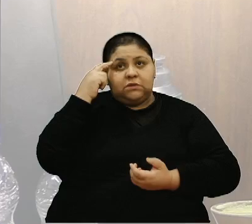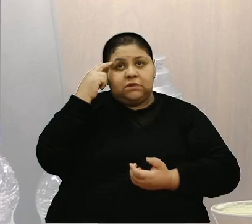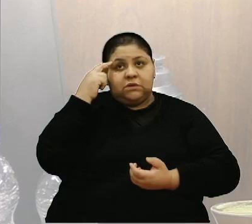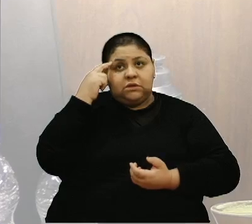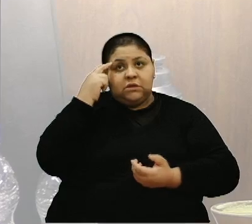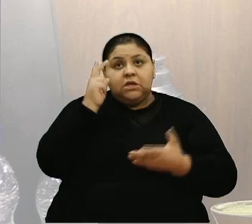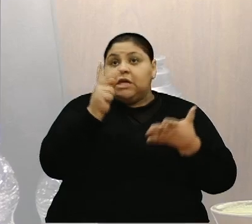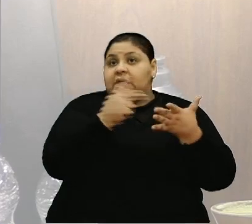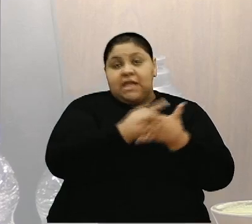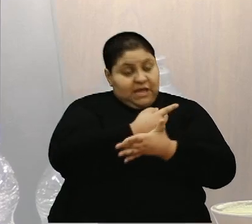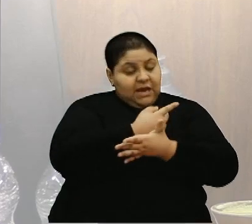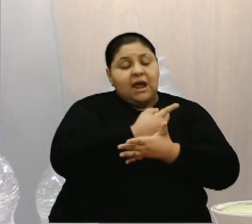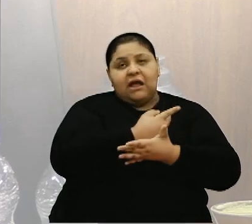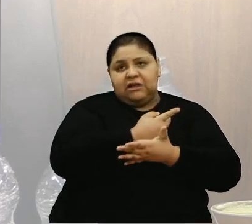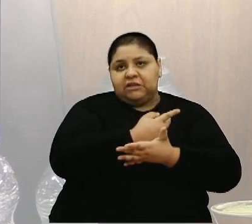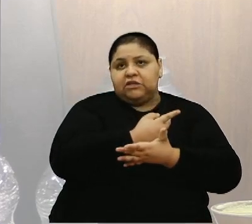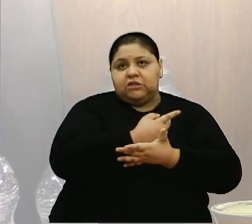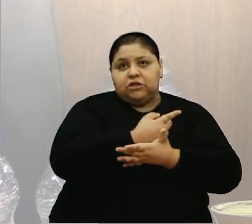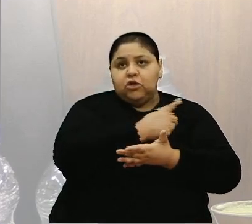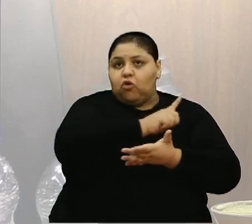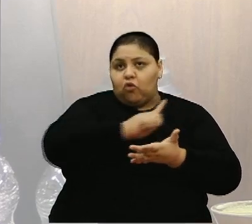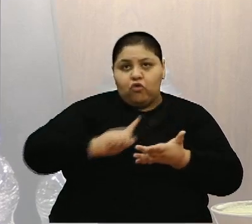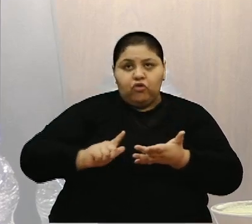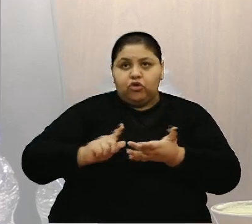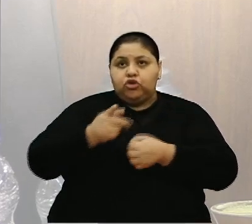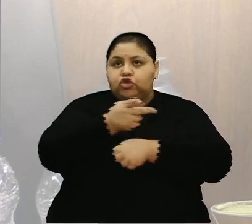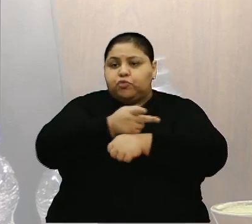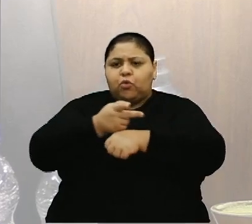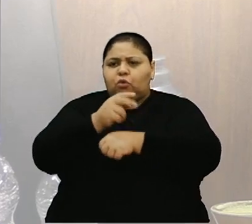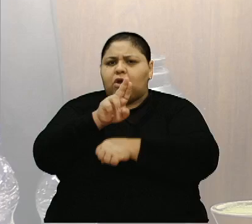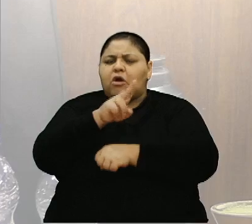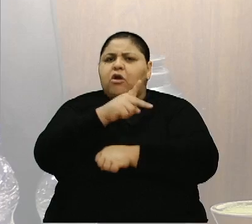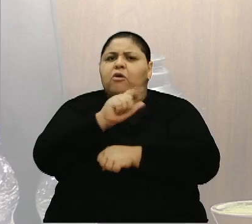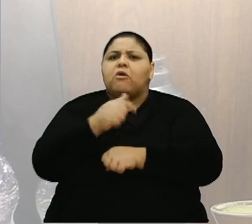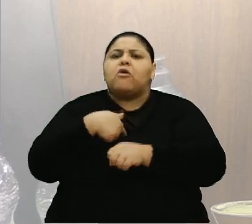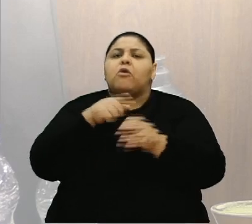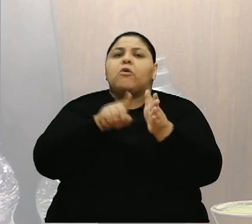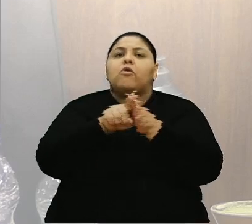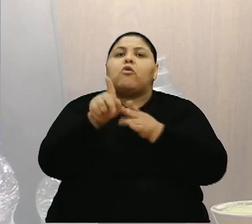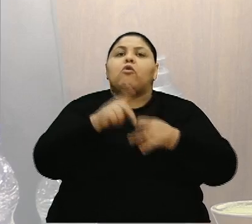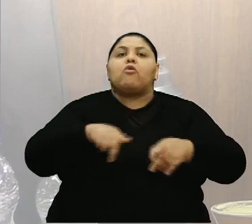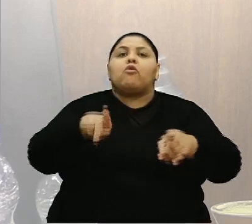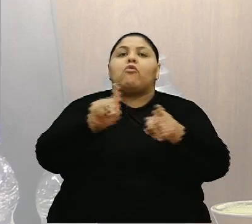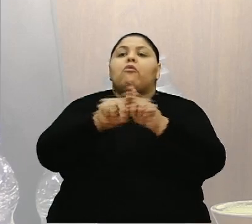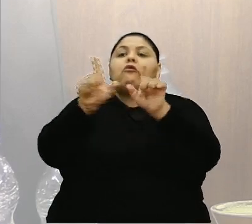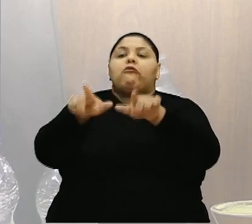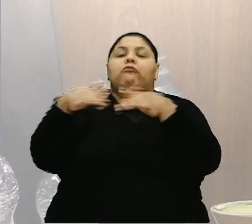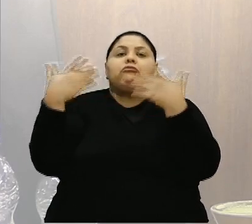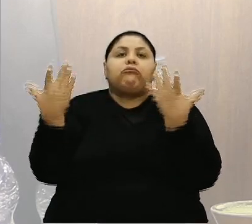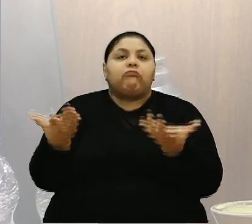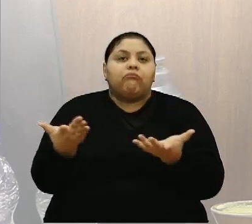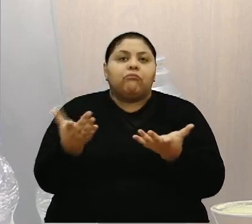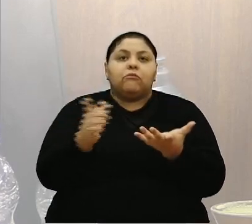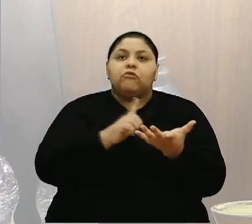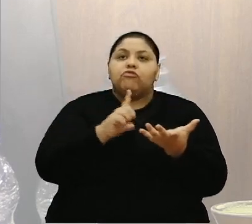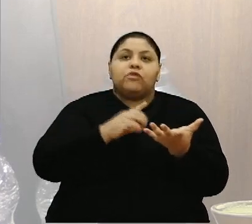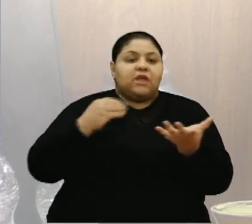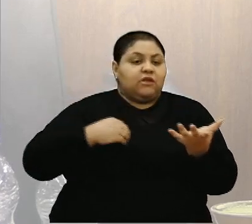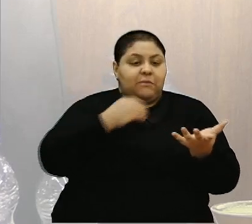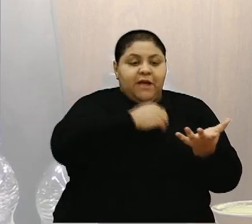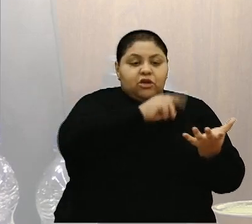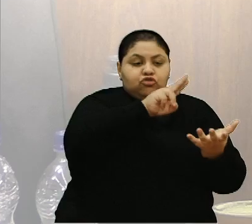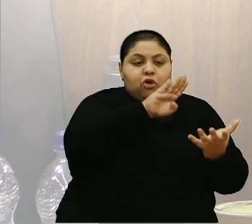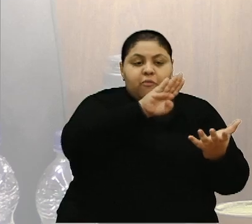equivocada, o que se dizia por parte do governo de procurar as UPAs. E aí eu pergunto, o povo vai para onde? Porque não tem médico na